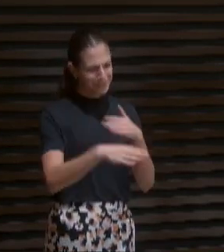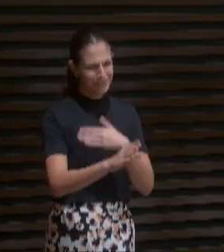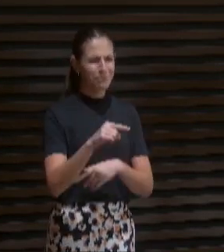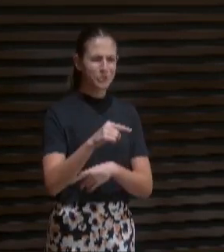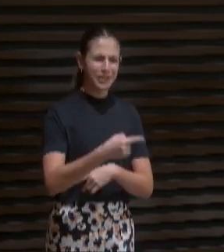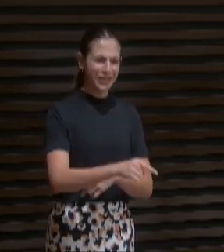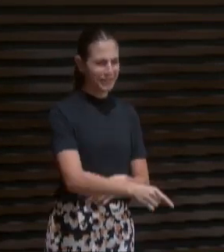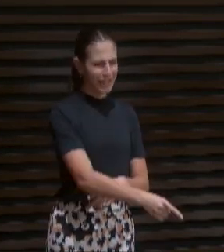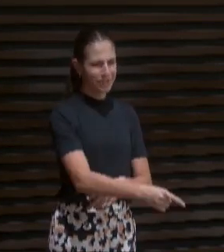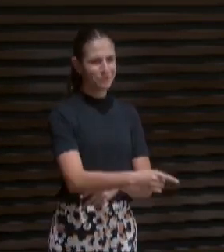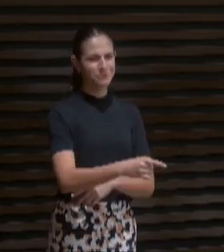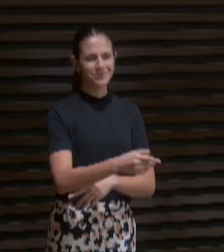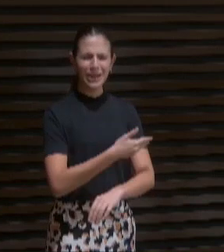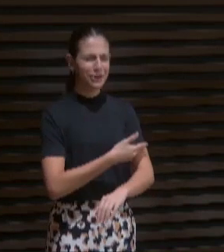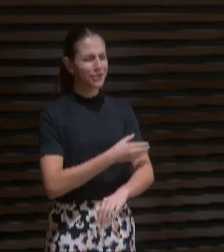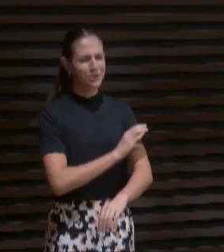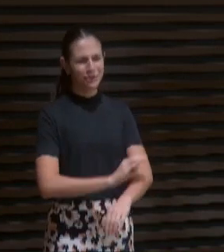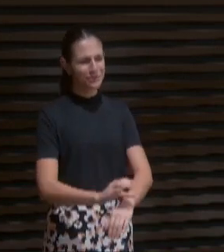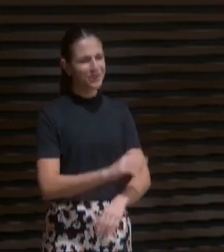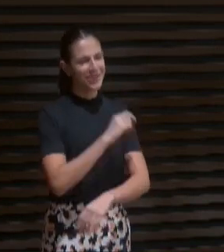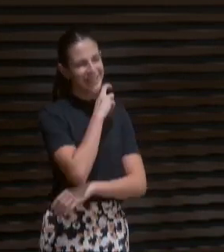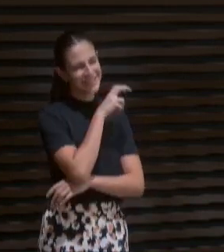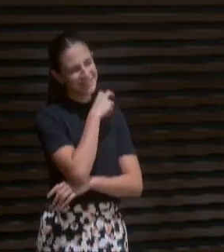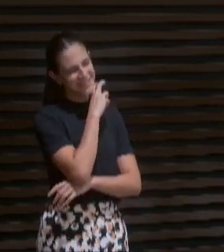Isso é doutrina da serpente.